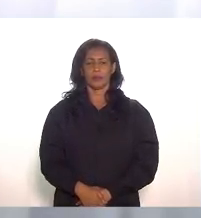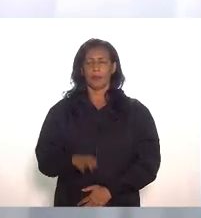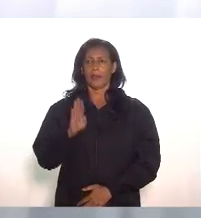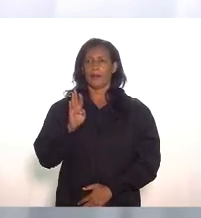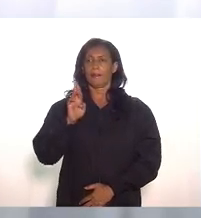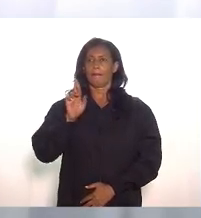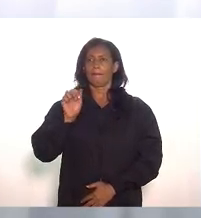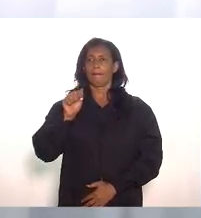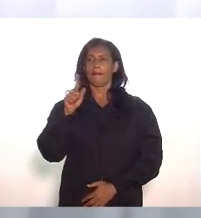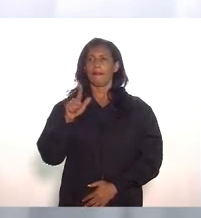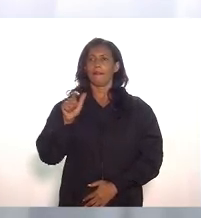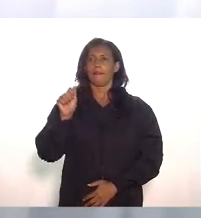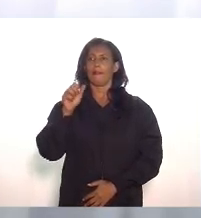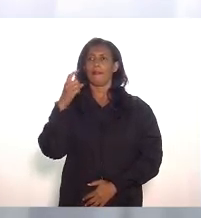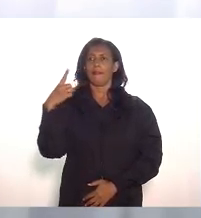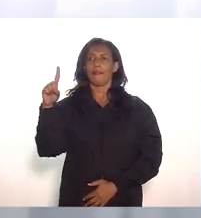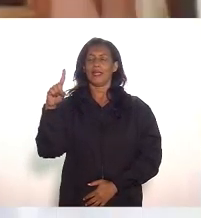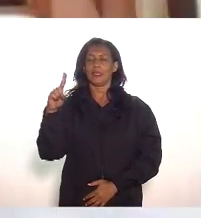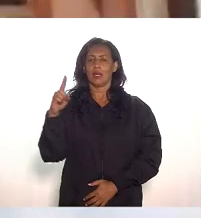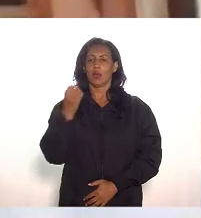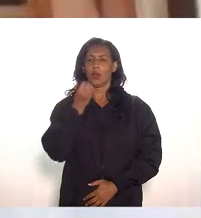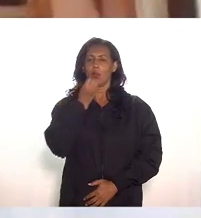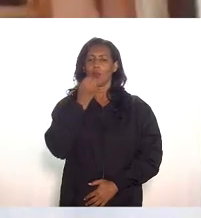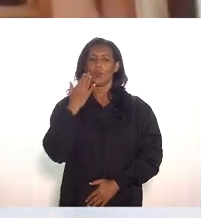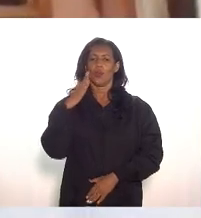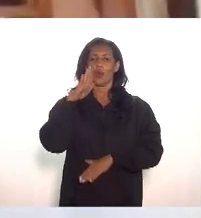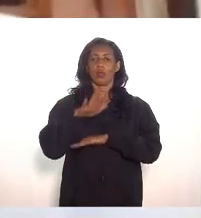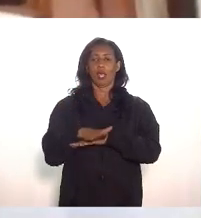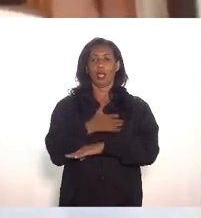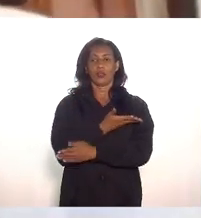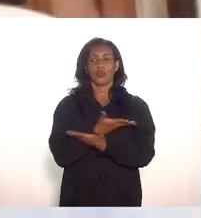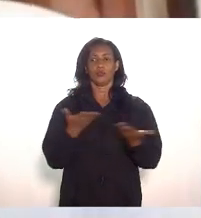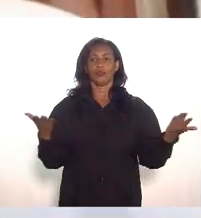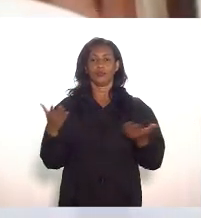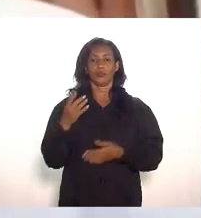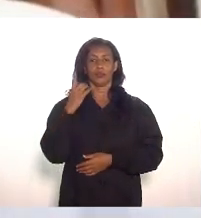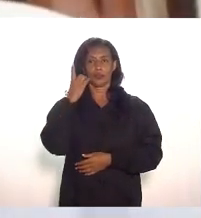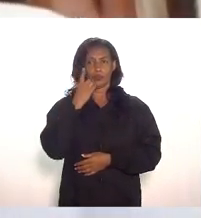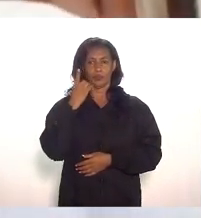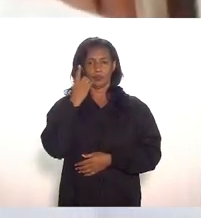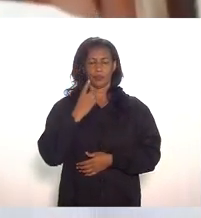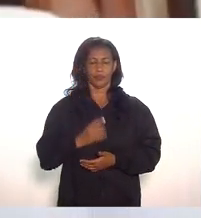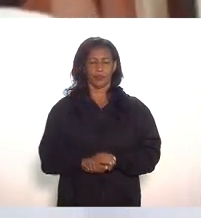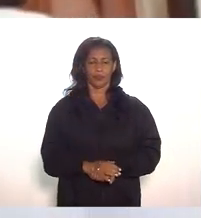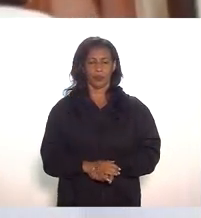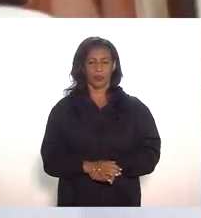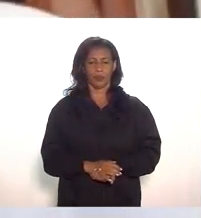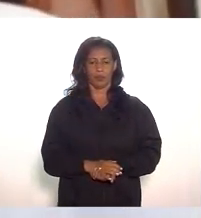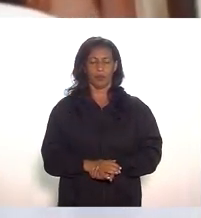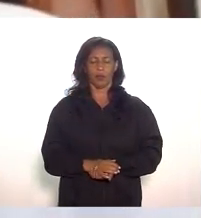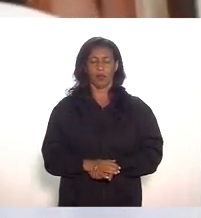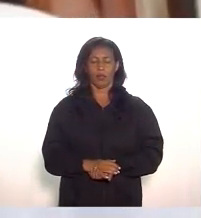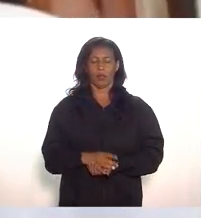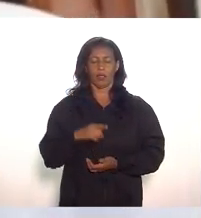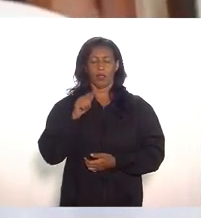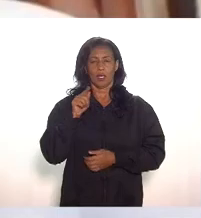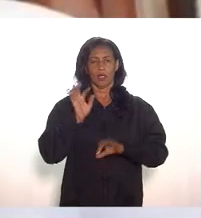Brazão. Boa tarde a todos os parlamentares. Olha só, esse projeto, eu